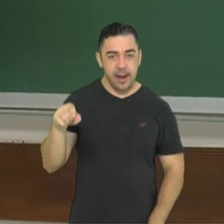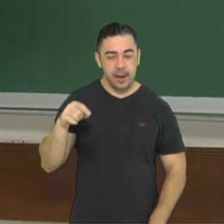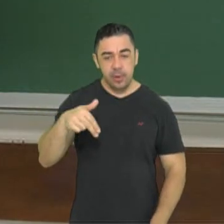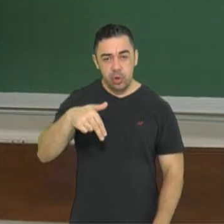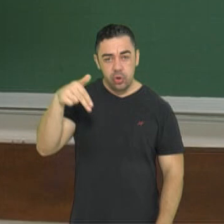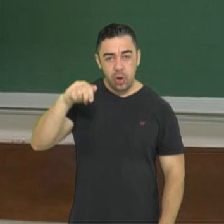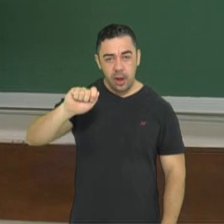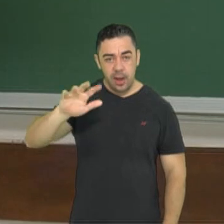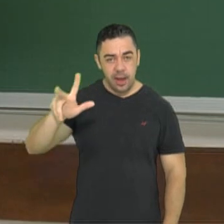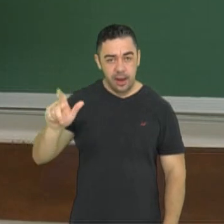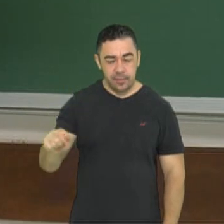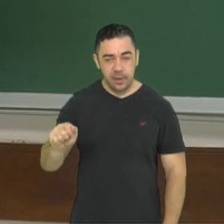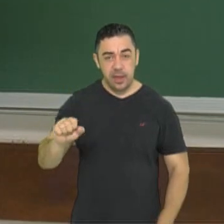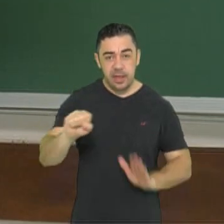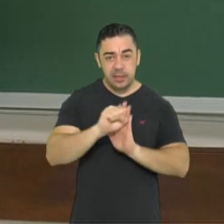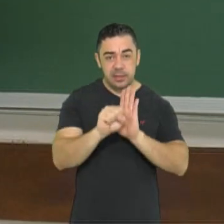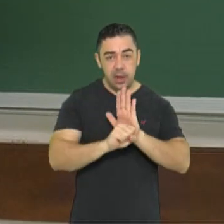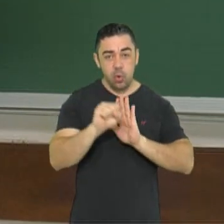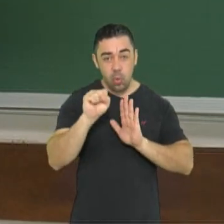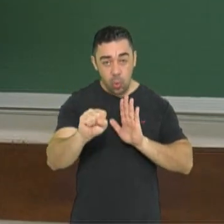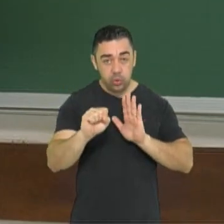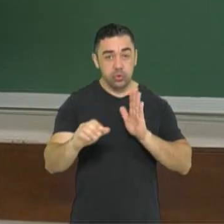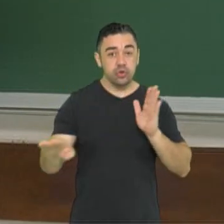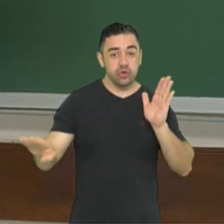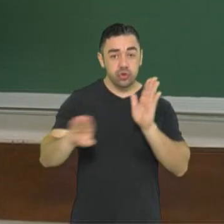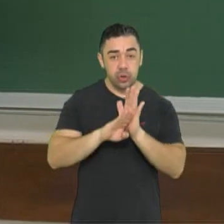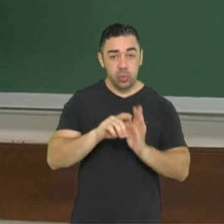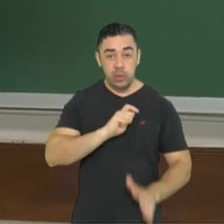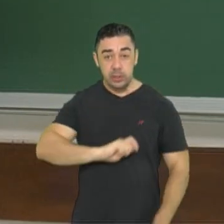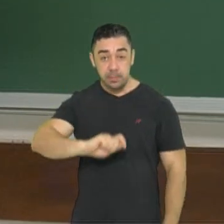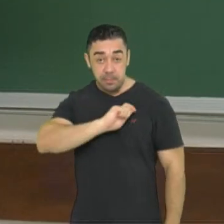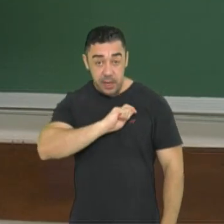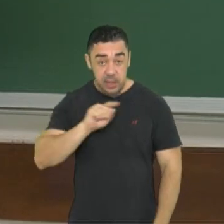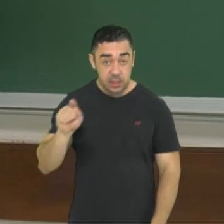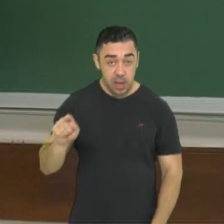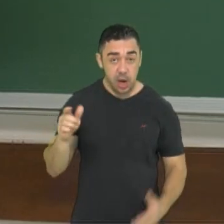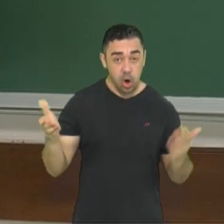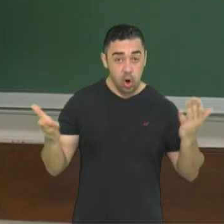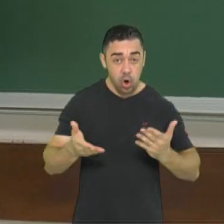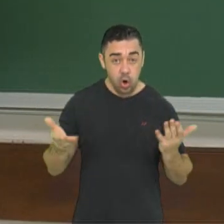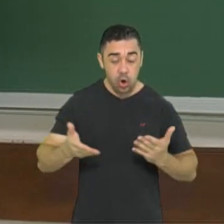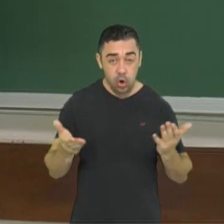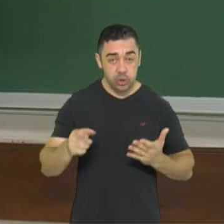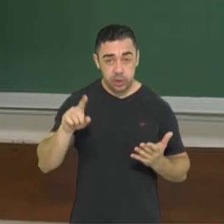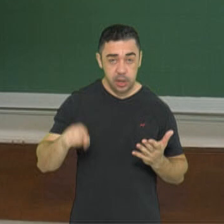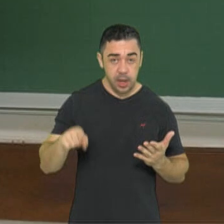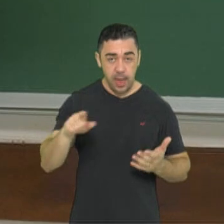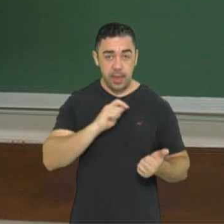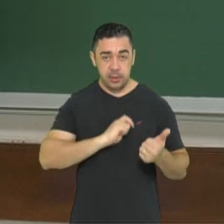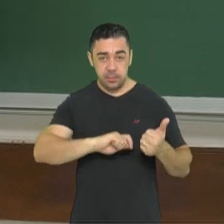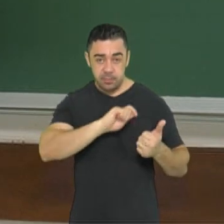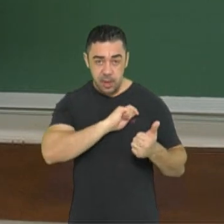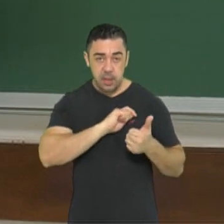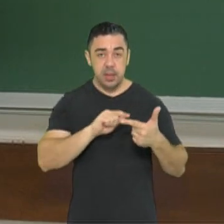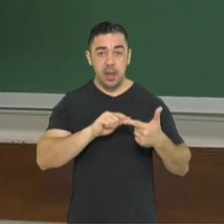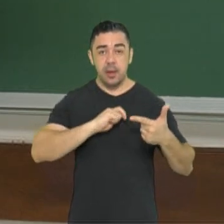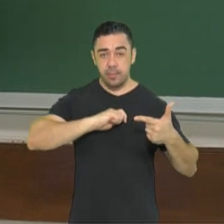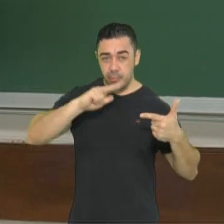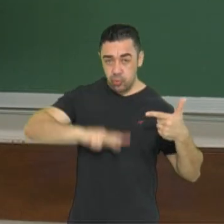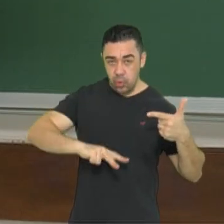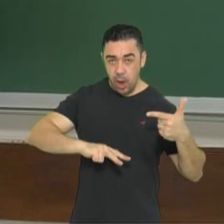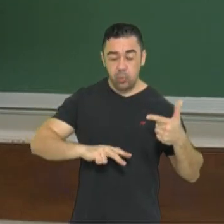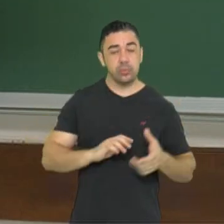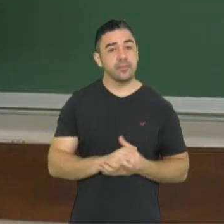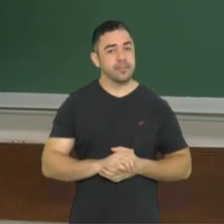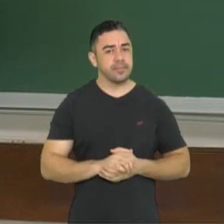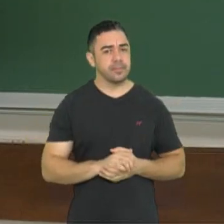África no século VII, e no século VIII eles chegaram na Península Hispânica, dominaram toda essa região que hoje, atualmente, é Espanha e Portugal.